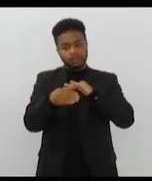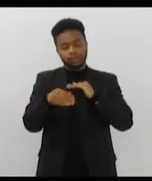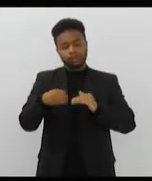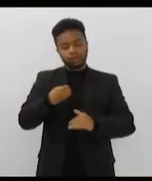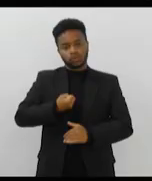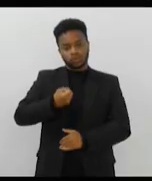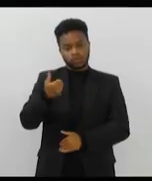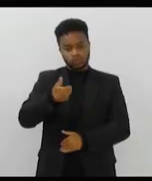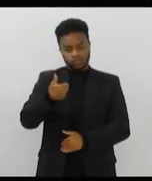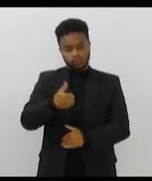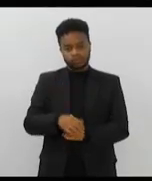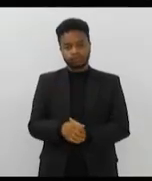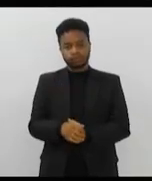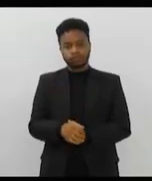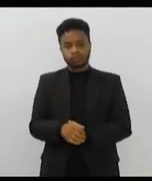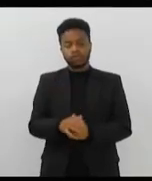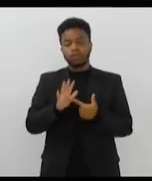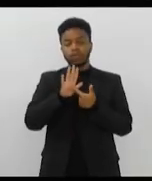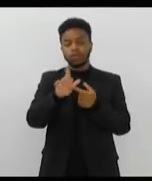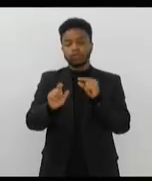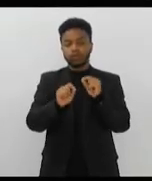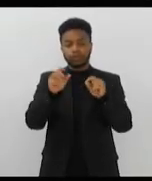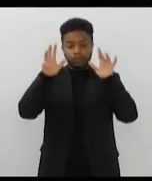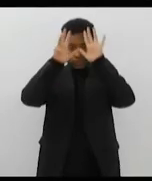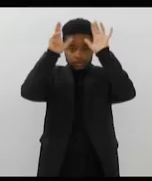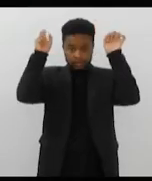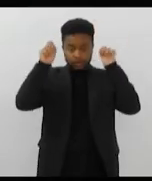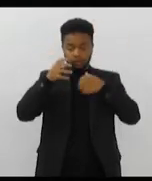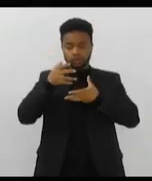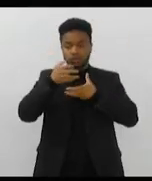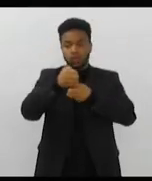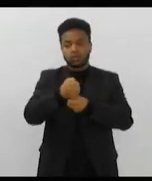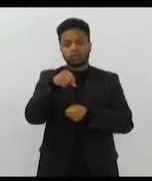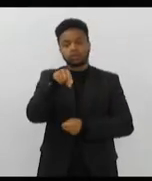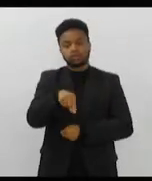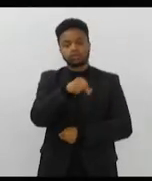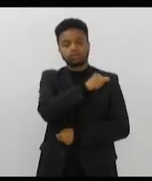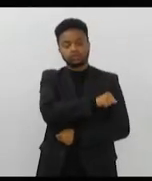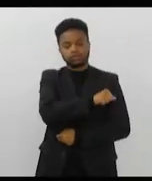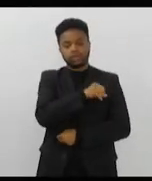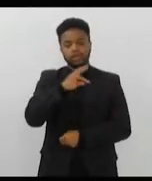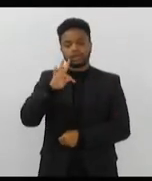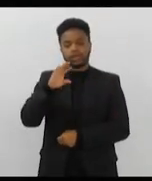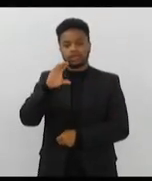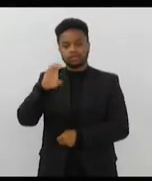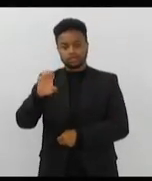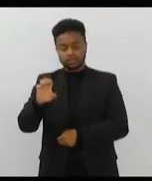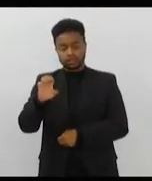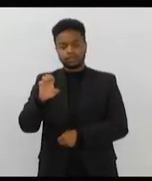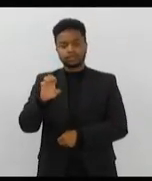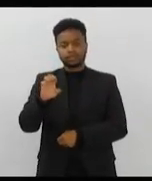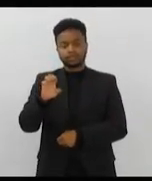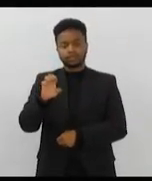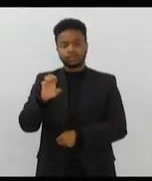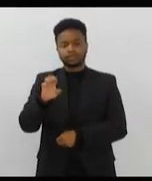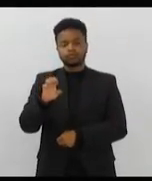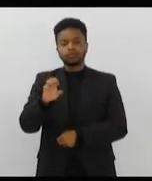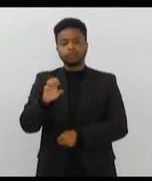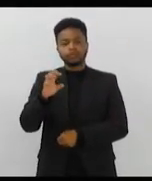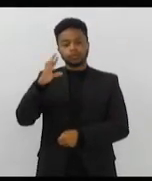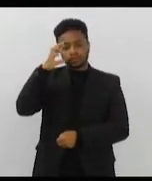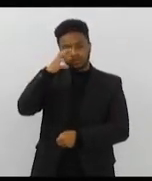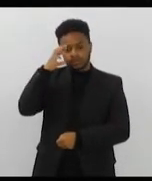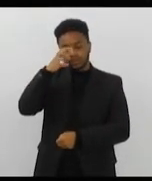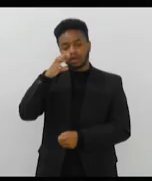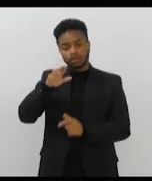o seguinte: o Tribunal de Contas do Estado do Rio de Janeiro, TCE, fiscalizará, consoante a